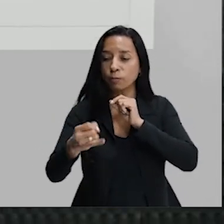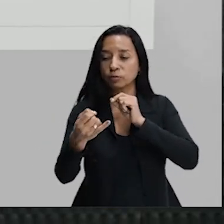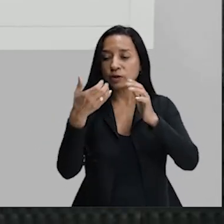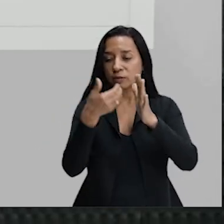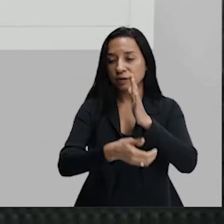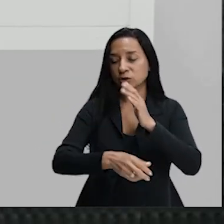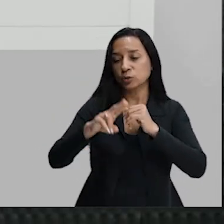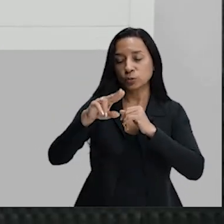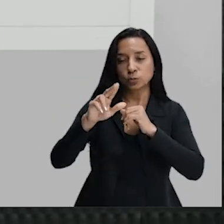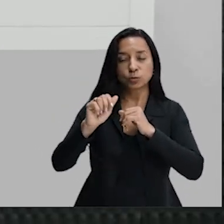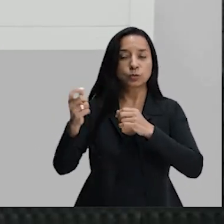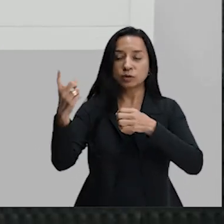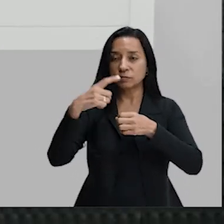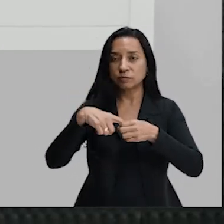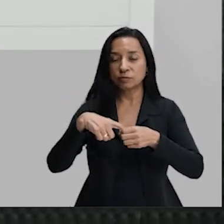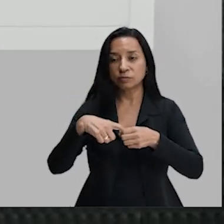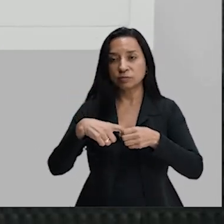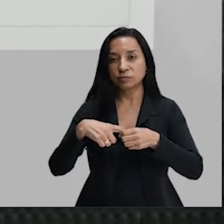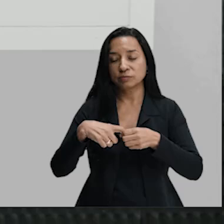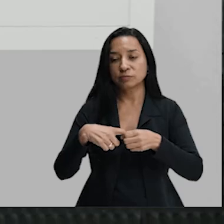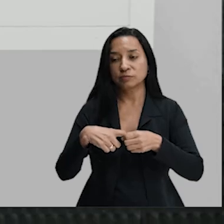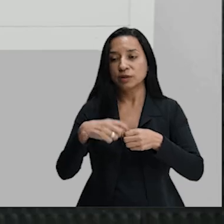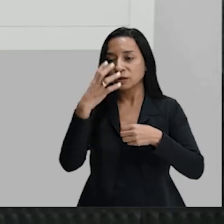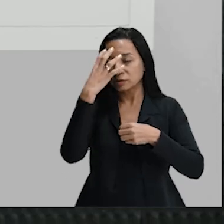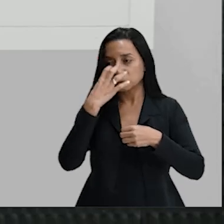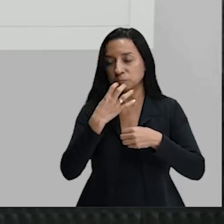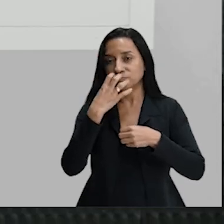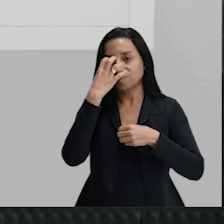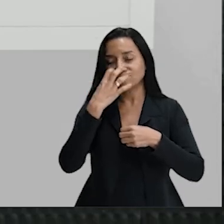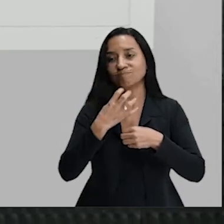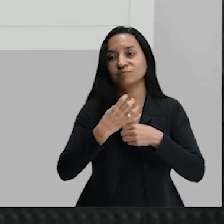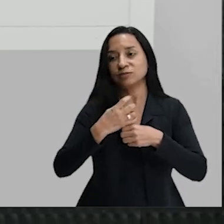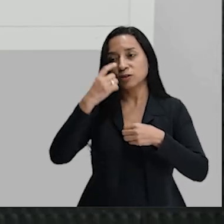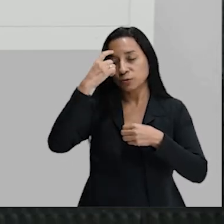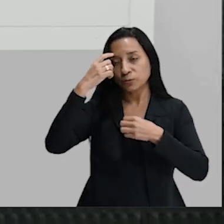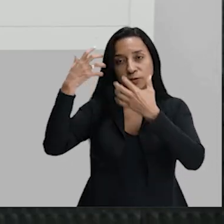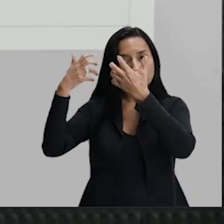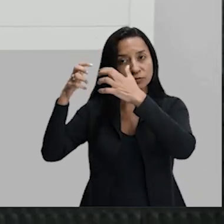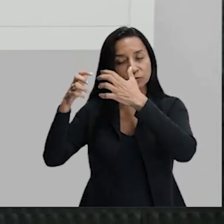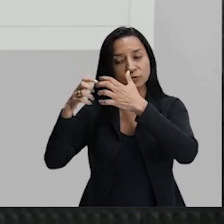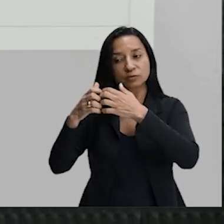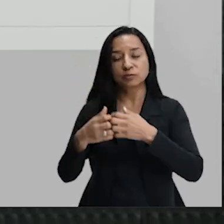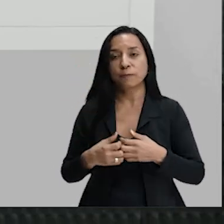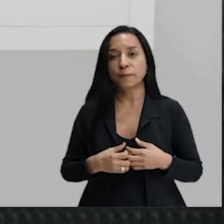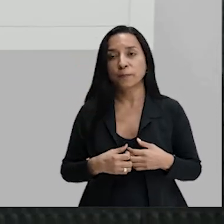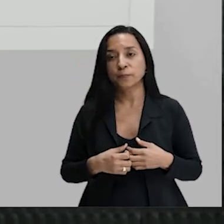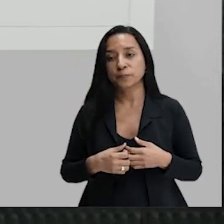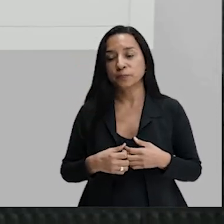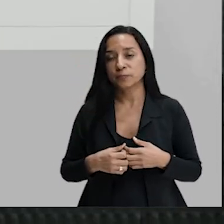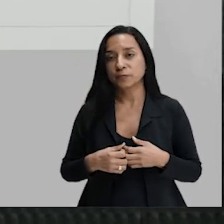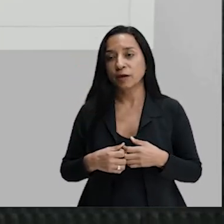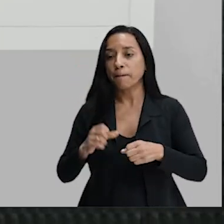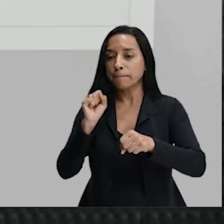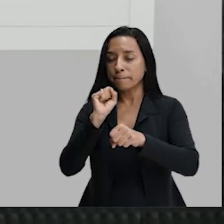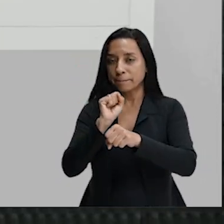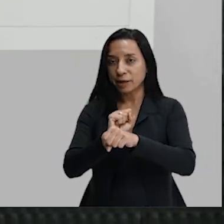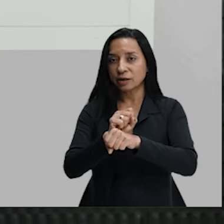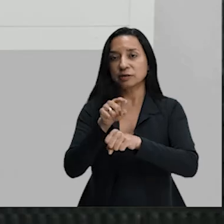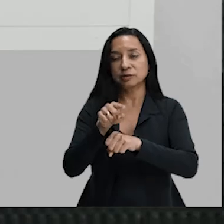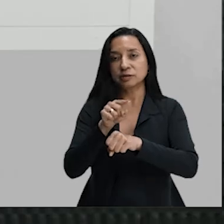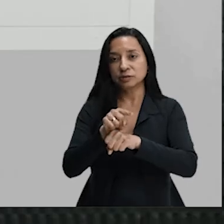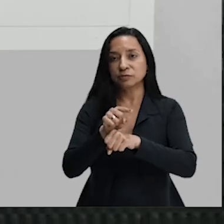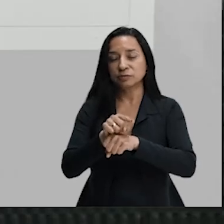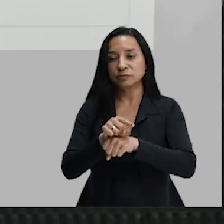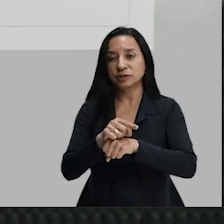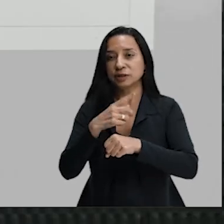muito a sério a reflexão, viu? É ela que impede de você cometer muitos erros e, aliás, se arrepender por muito que